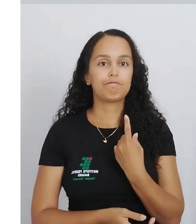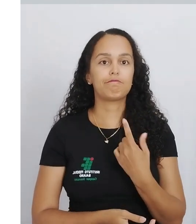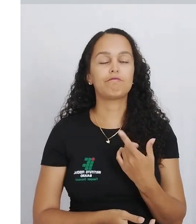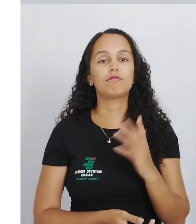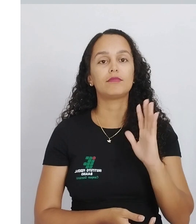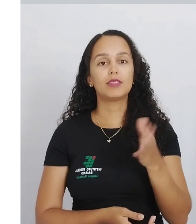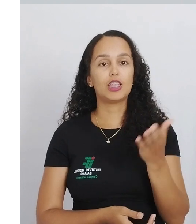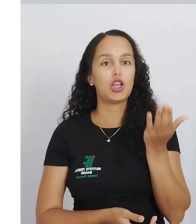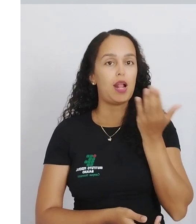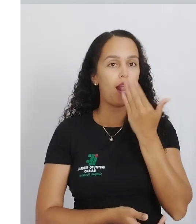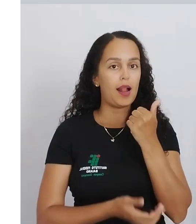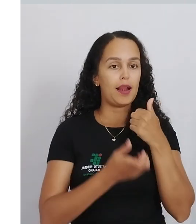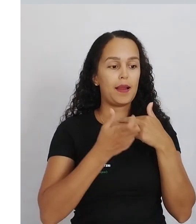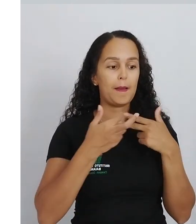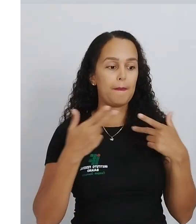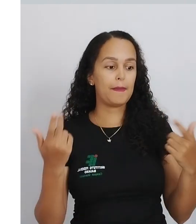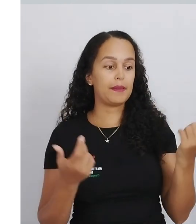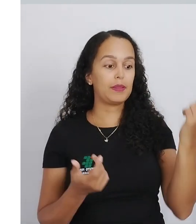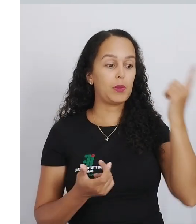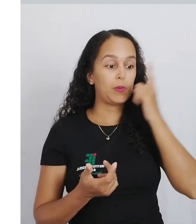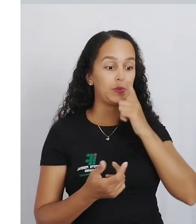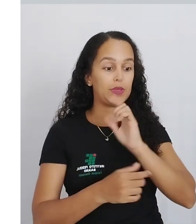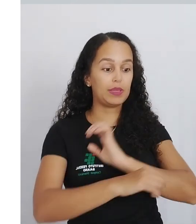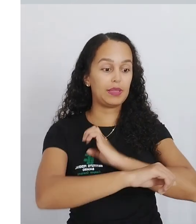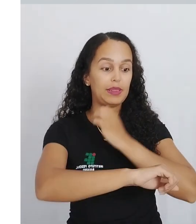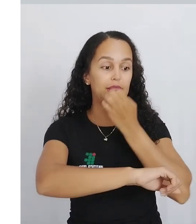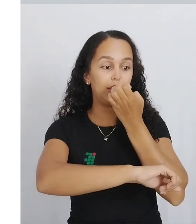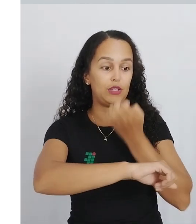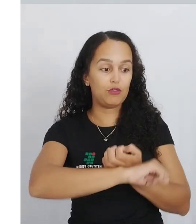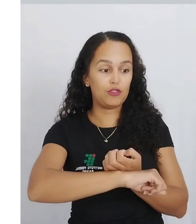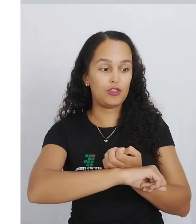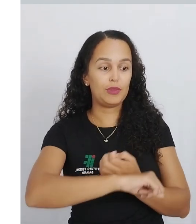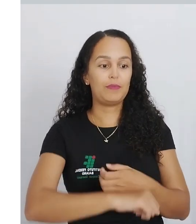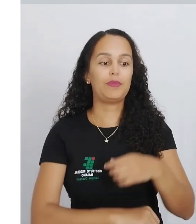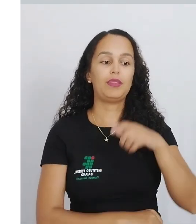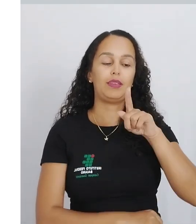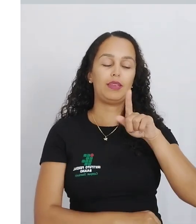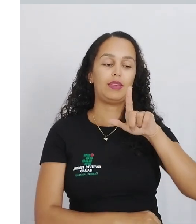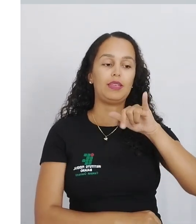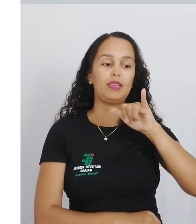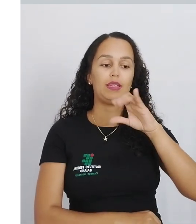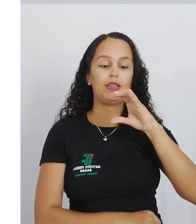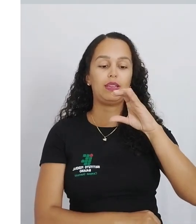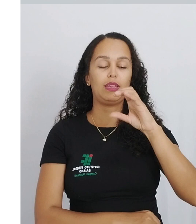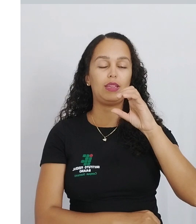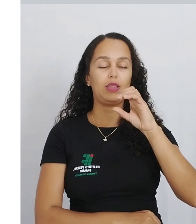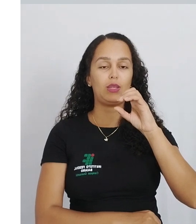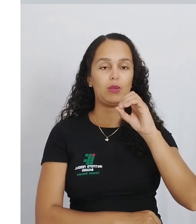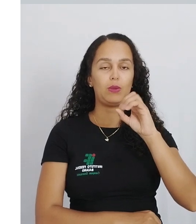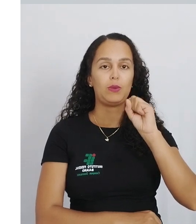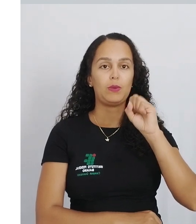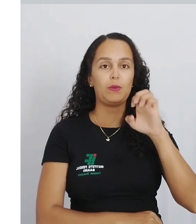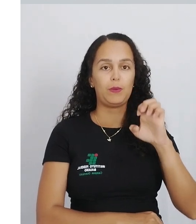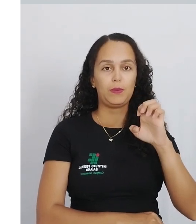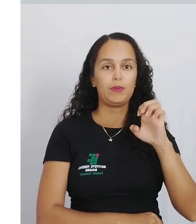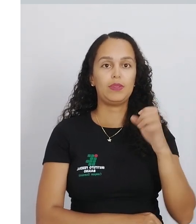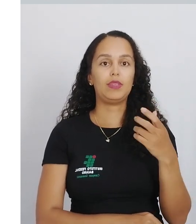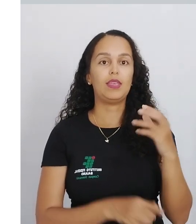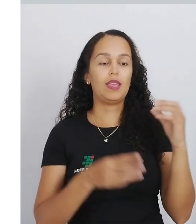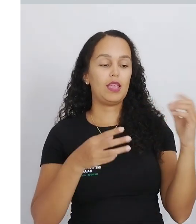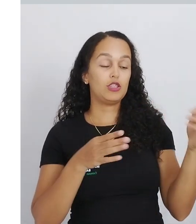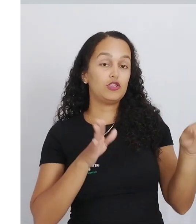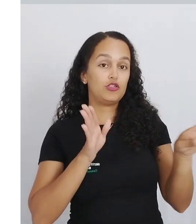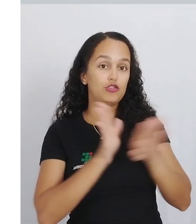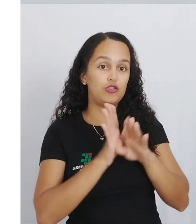glicose, que é essa molécula de energia, e quando essa glicose chega no nosso corpo, a célula ela consegue quebrar